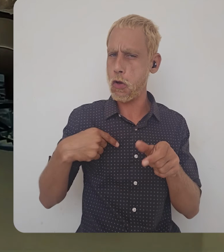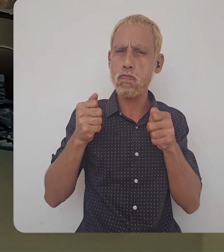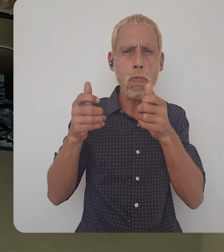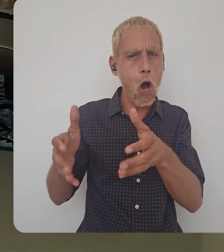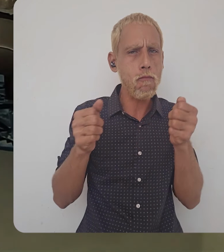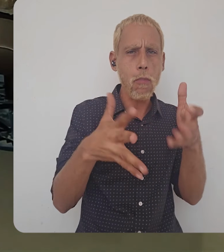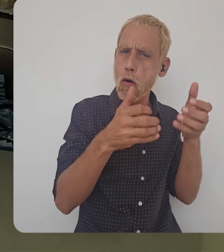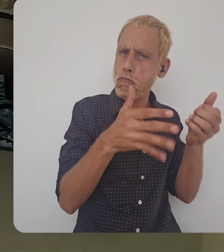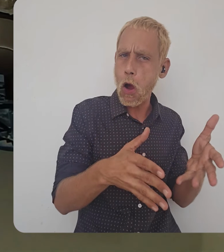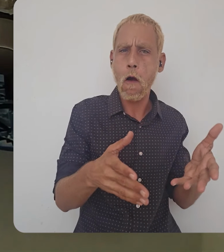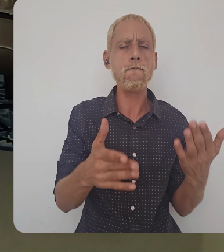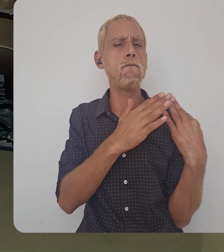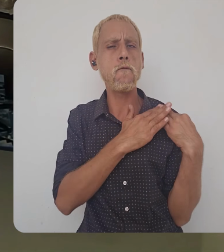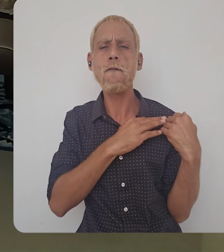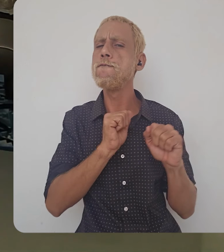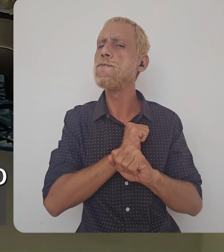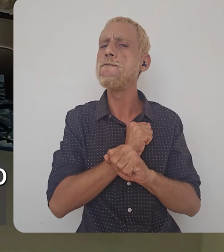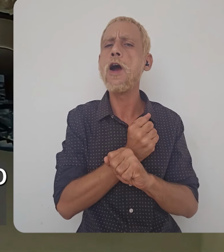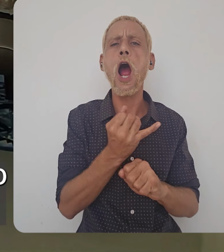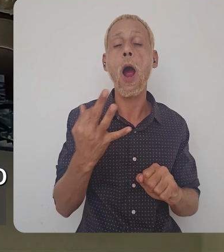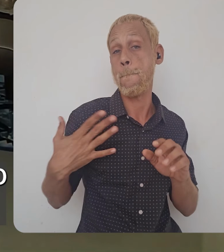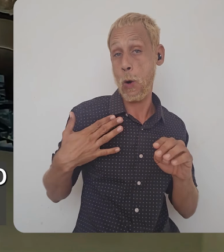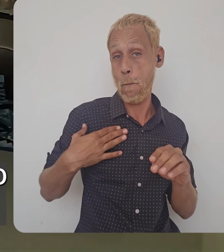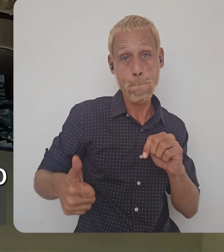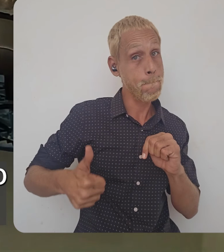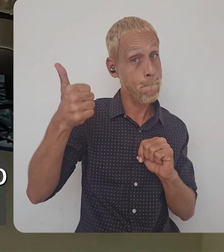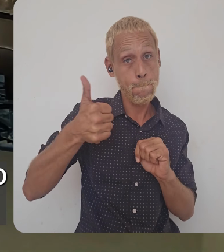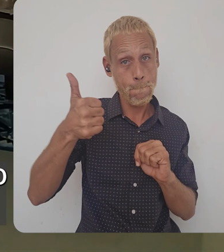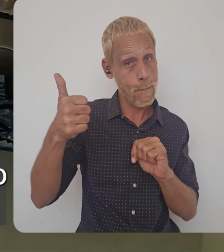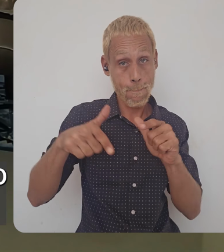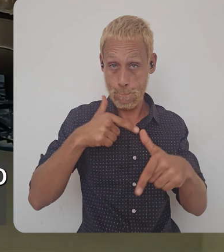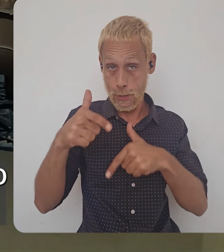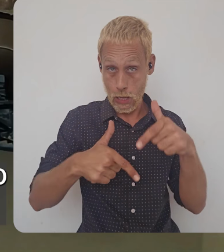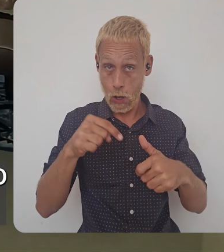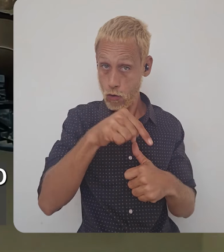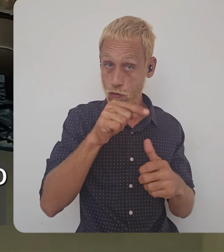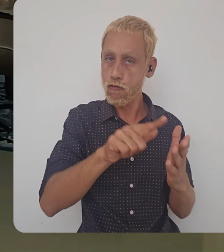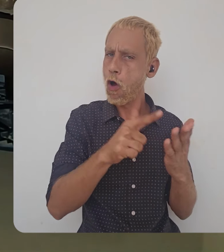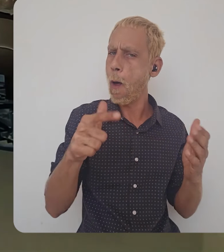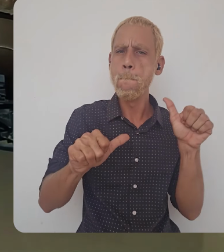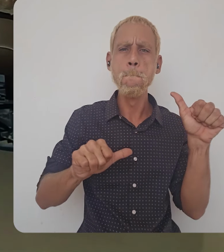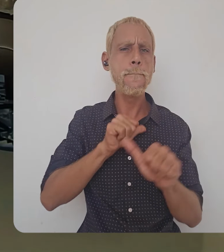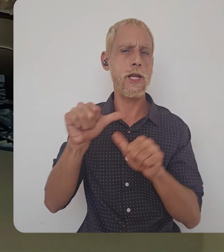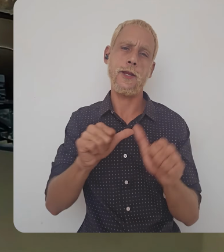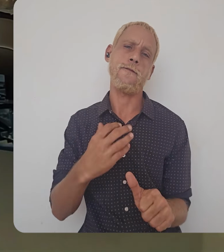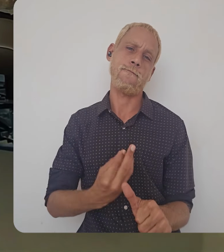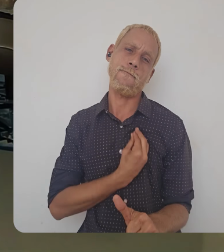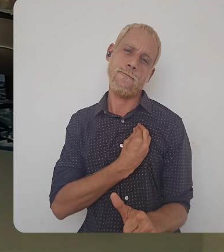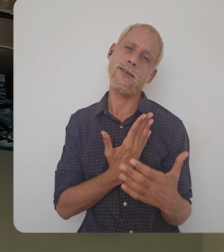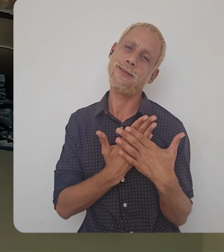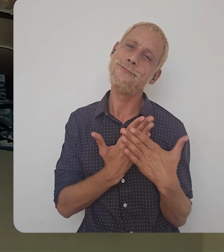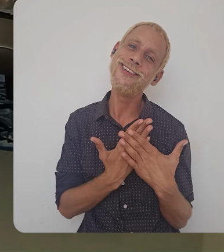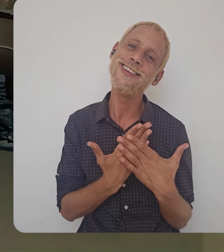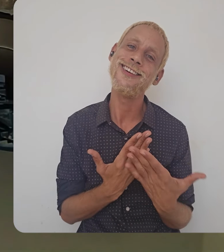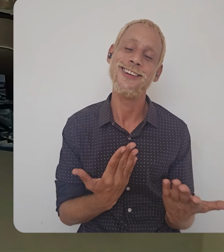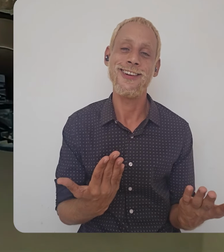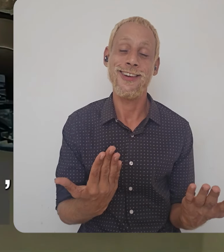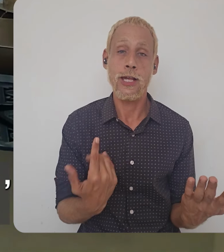enfim, exerci várias funções. E devo dizer que, sendo o meu primeiro emprego, o jornal moldou a minha